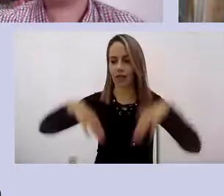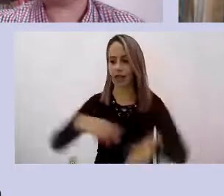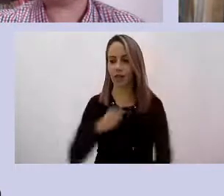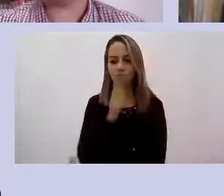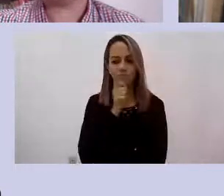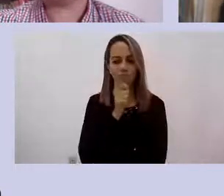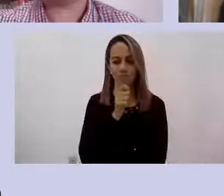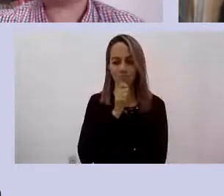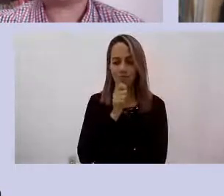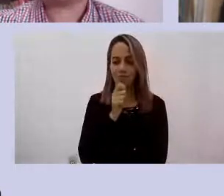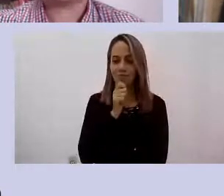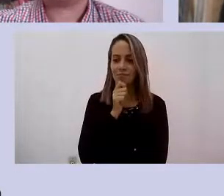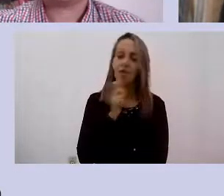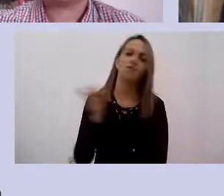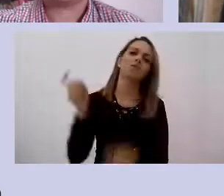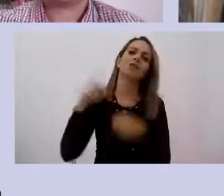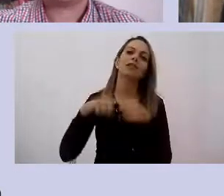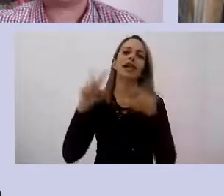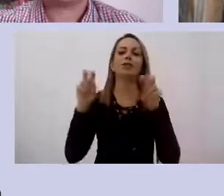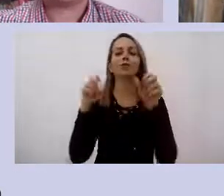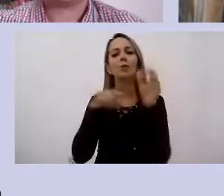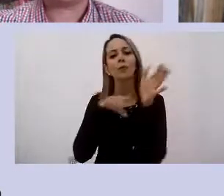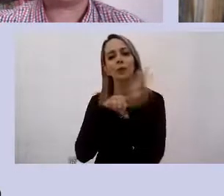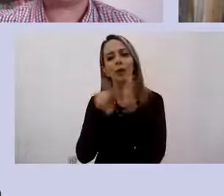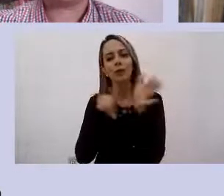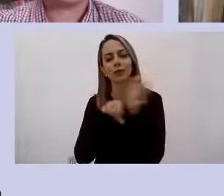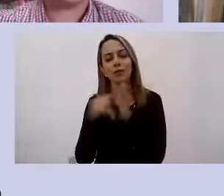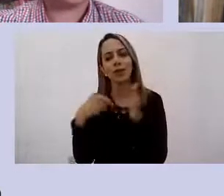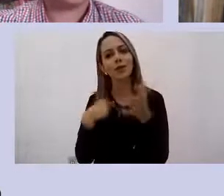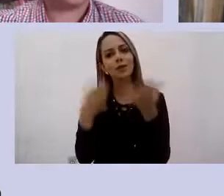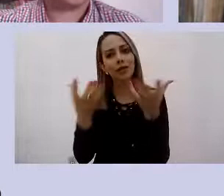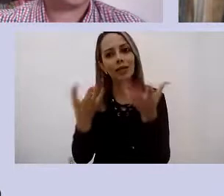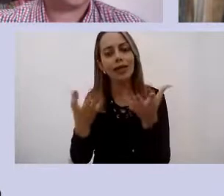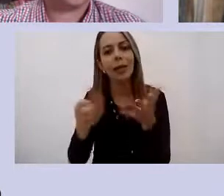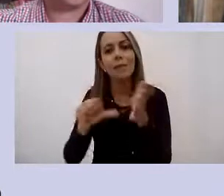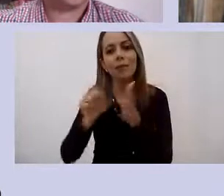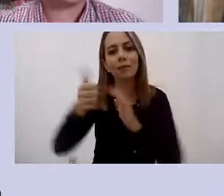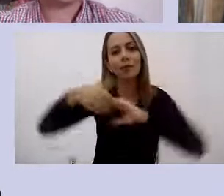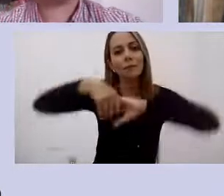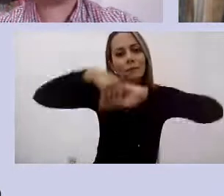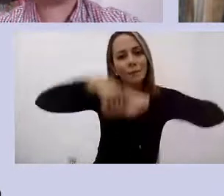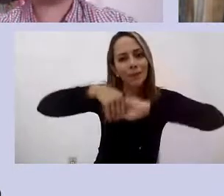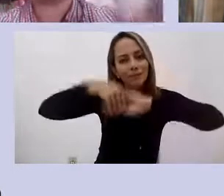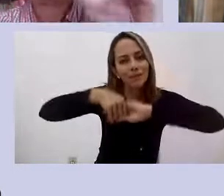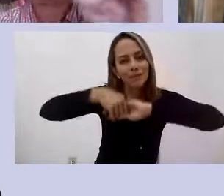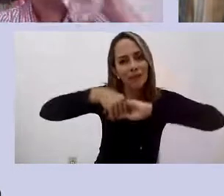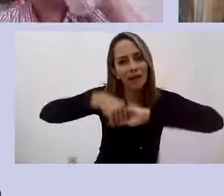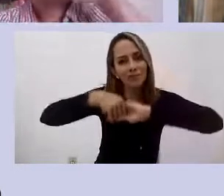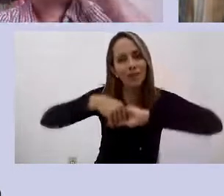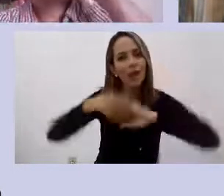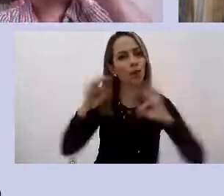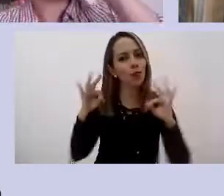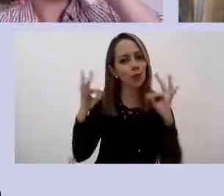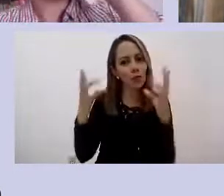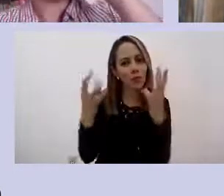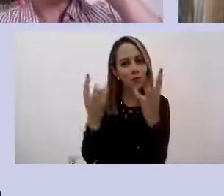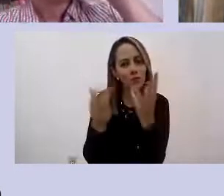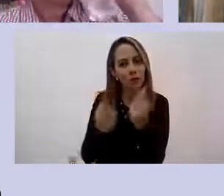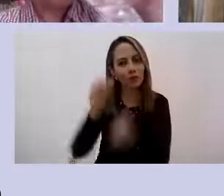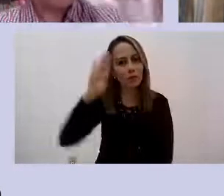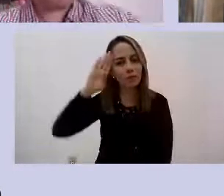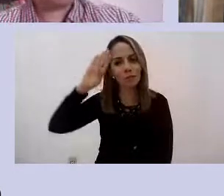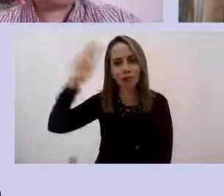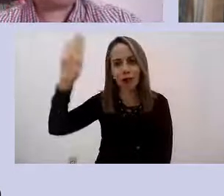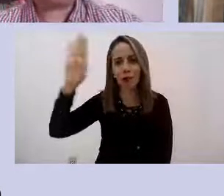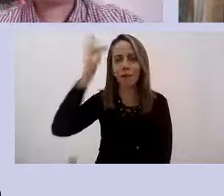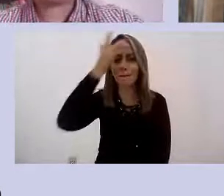Voltado para as perguntas, mas antes eu queria parabenizar todos, né? Principalmente os convidados.